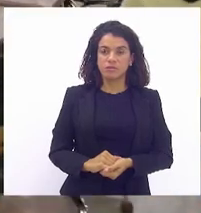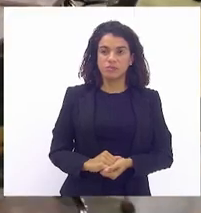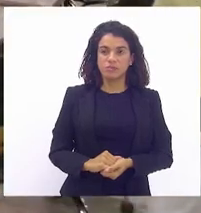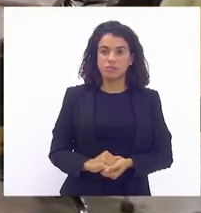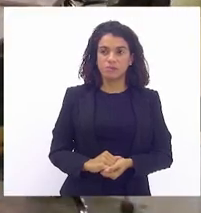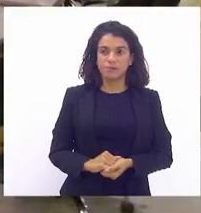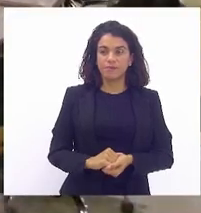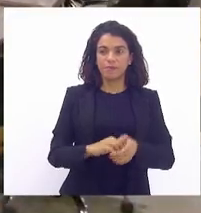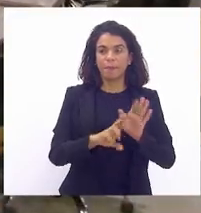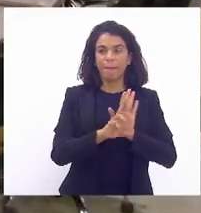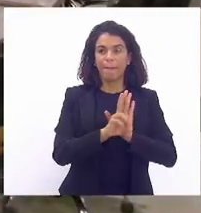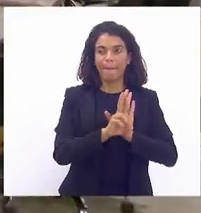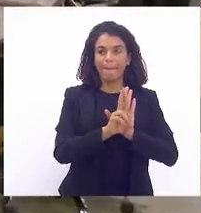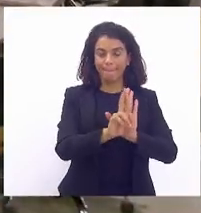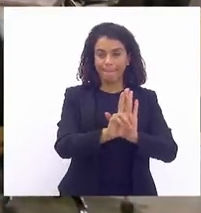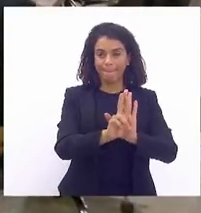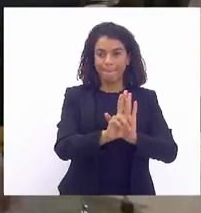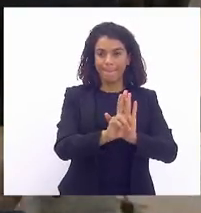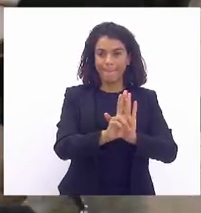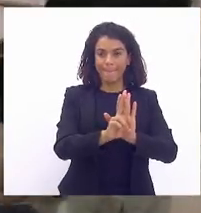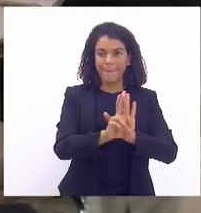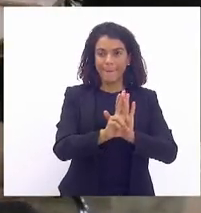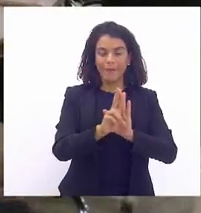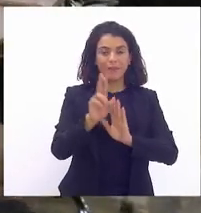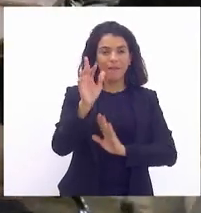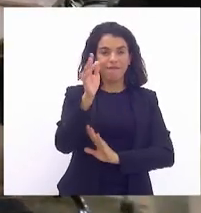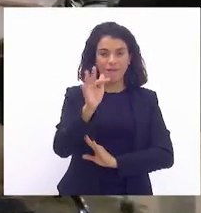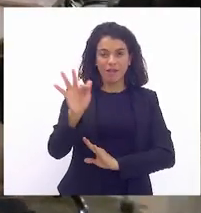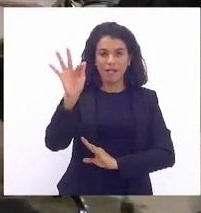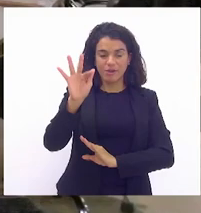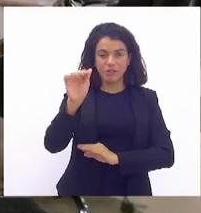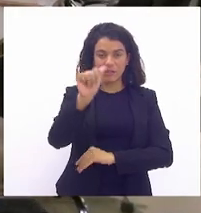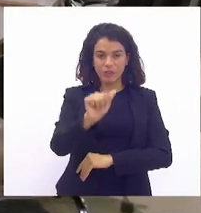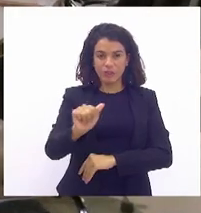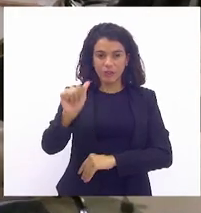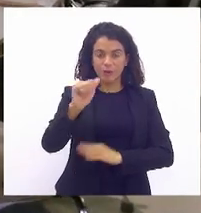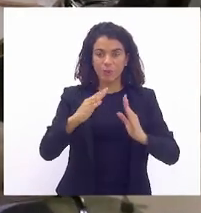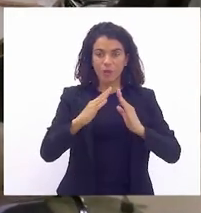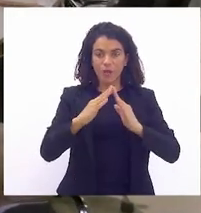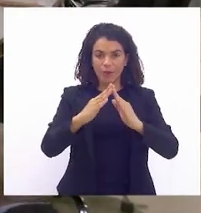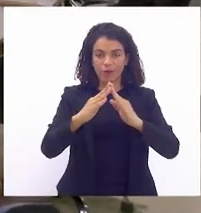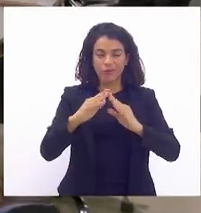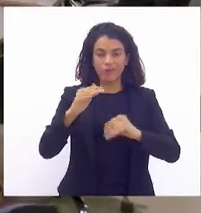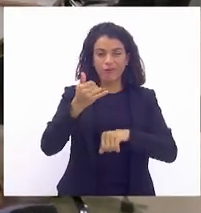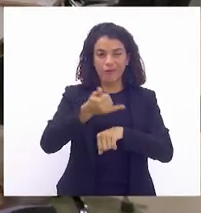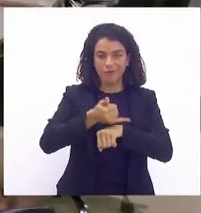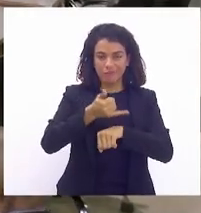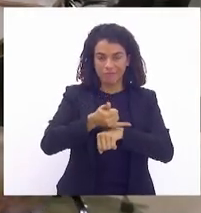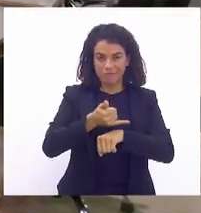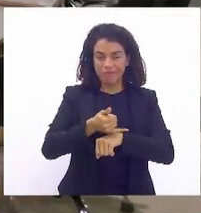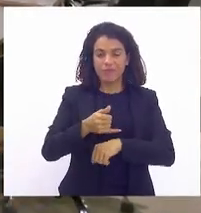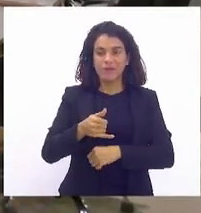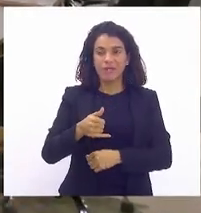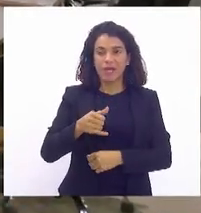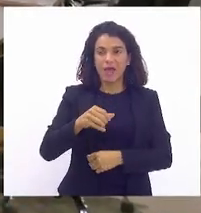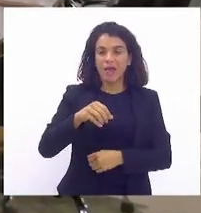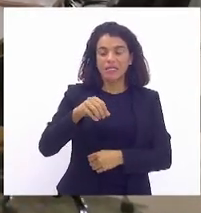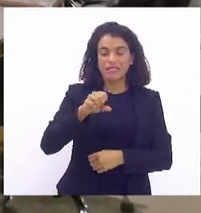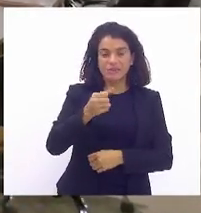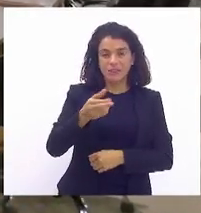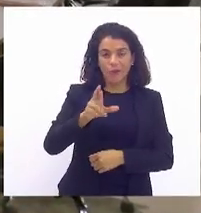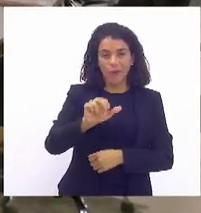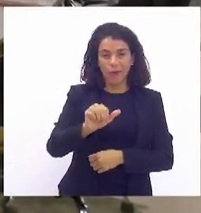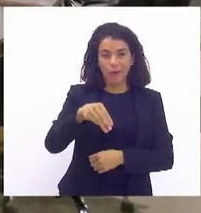A representante da Federação das Associações de Moradores de Volta Redonda, a senhora Maria das Graças dos